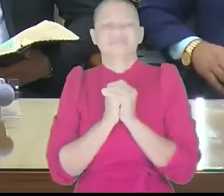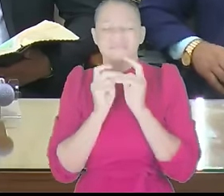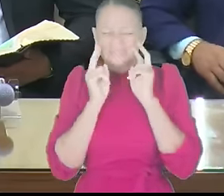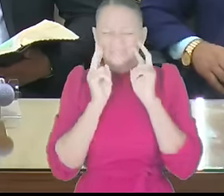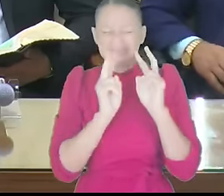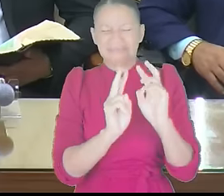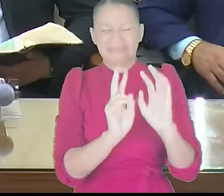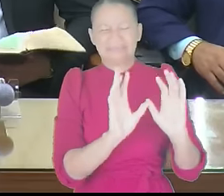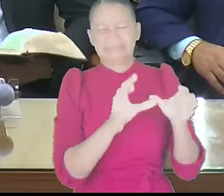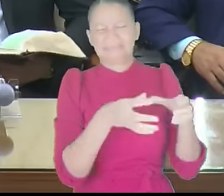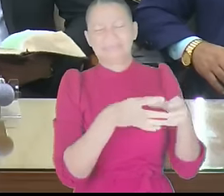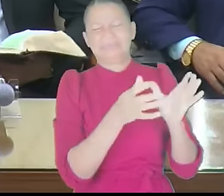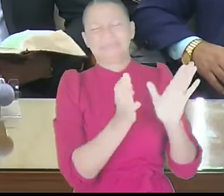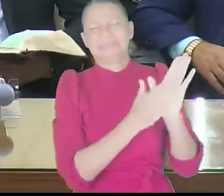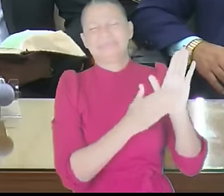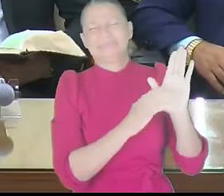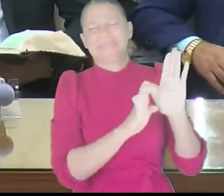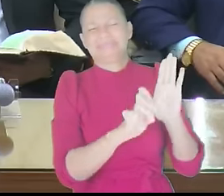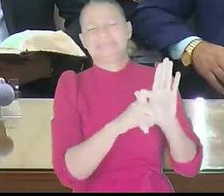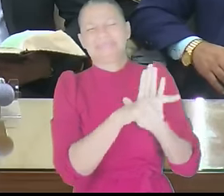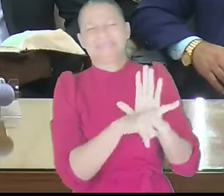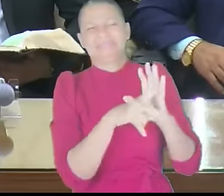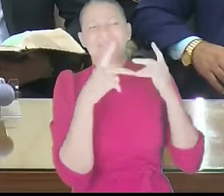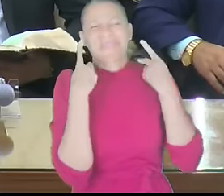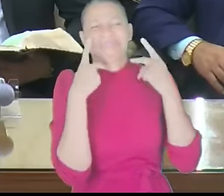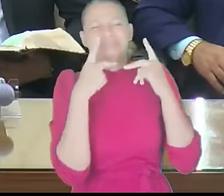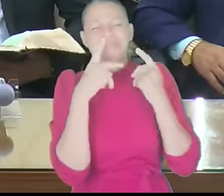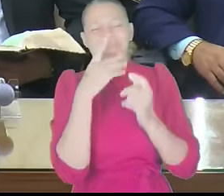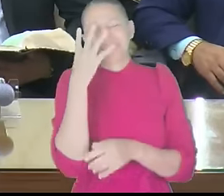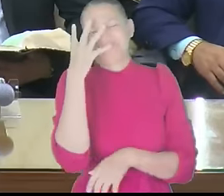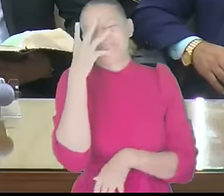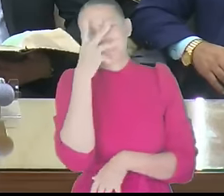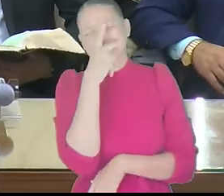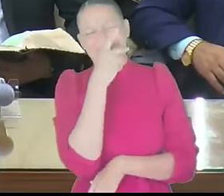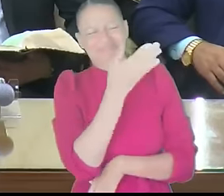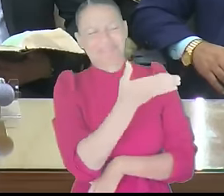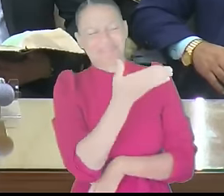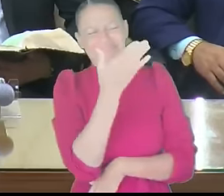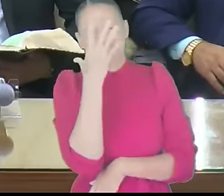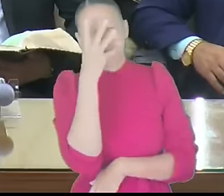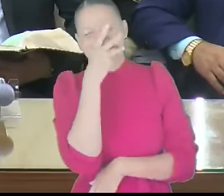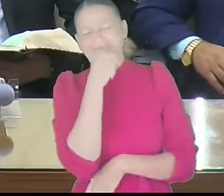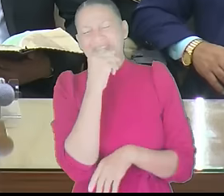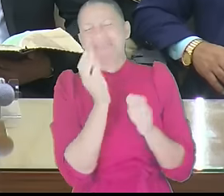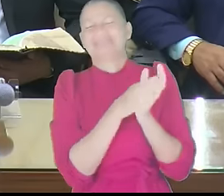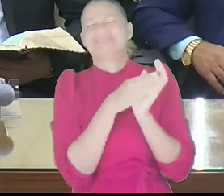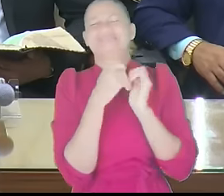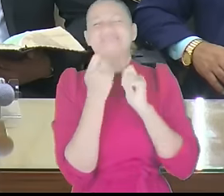Jesus. Que pregação bonita que o escriba está fazendo. Aleluia.